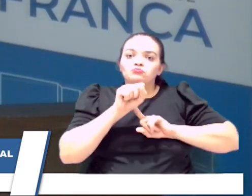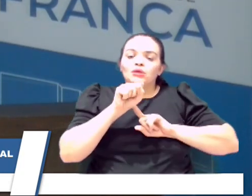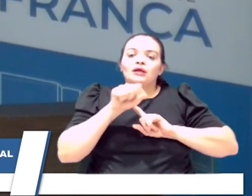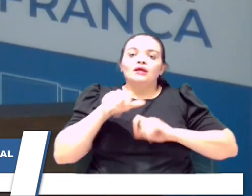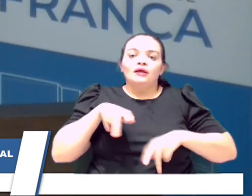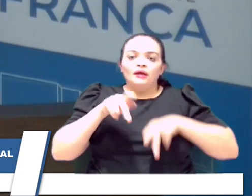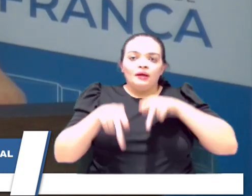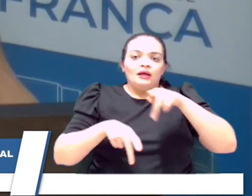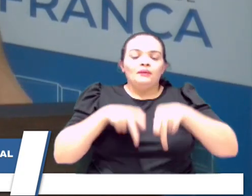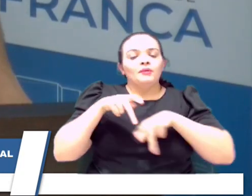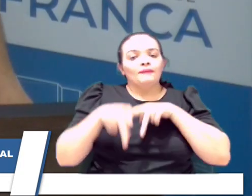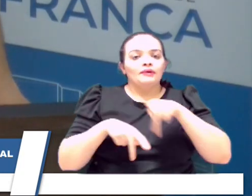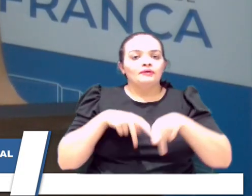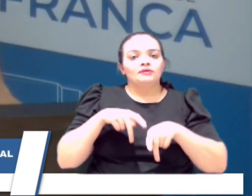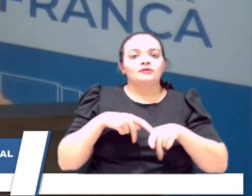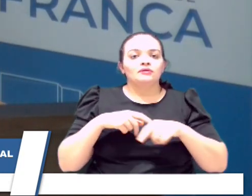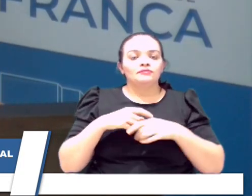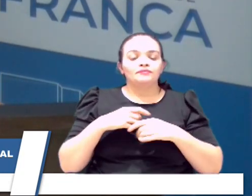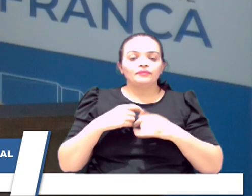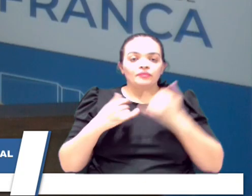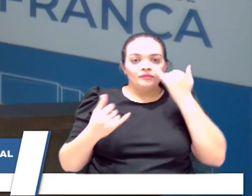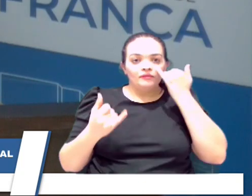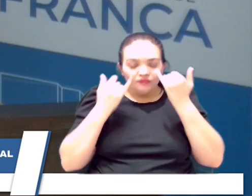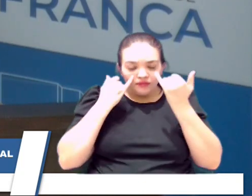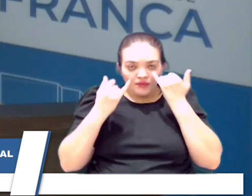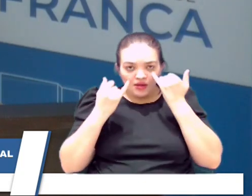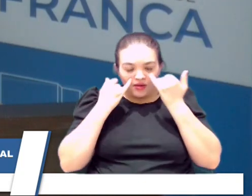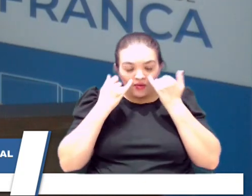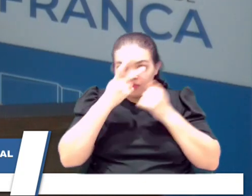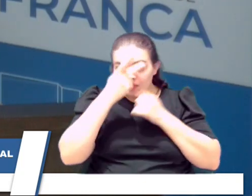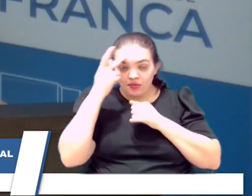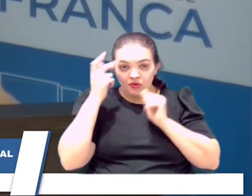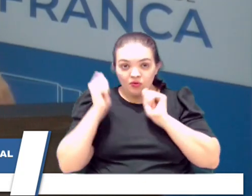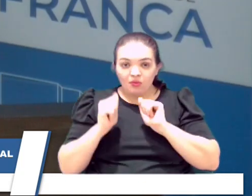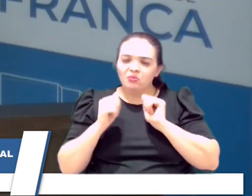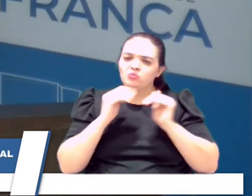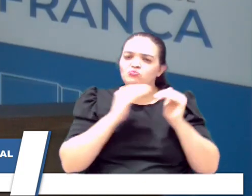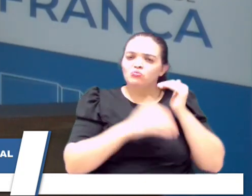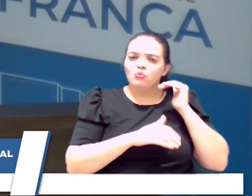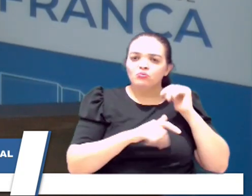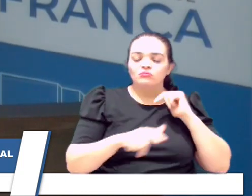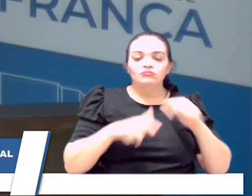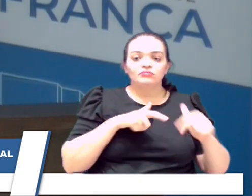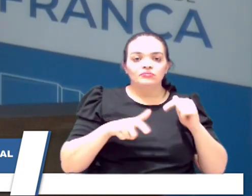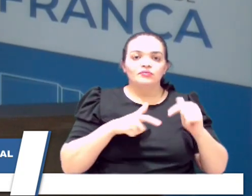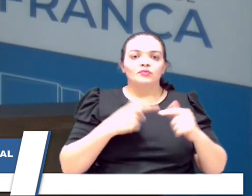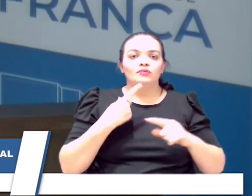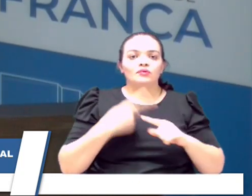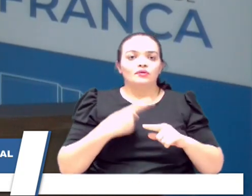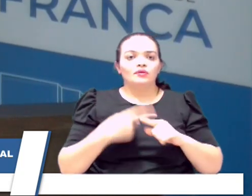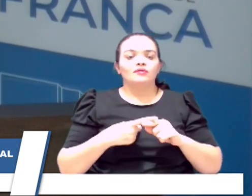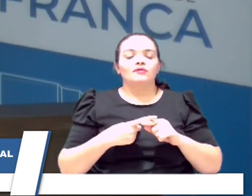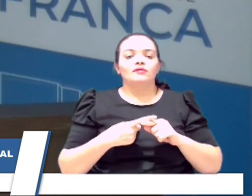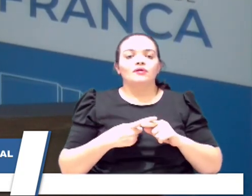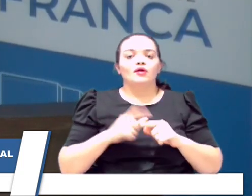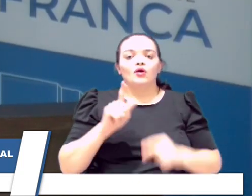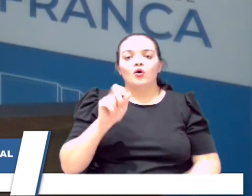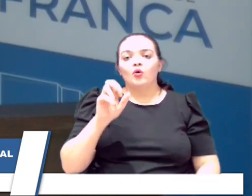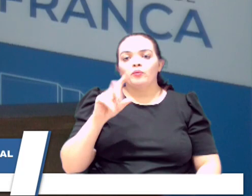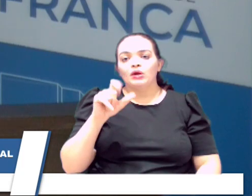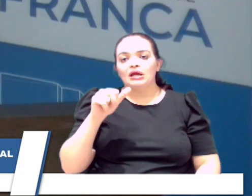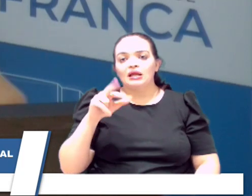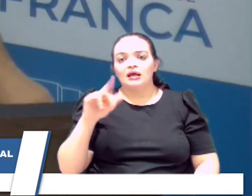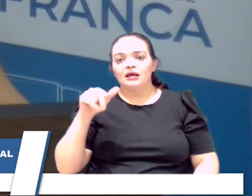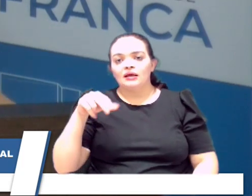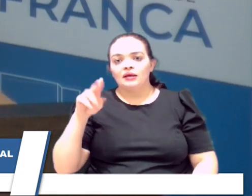que chegue essa mensagem em alguém que possa ser contra o nosso trabalho, porque, bem como o Guilherme frisou, a gente